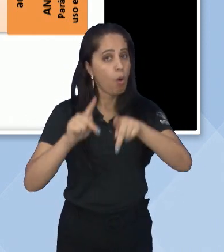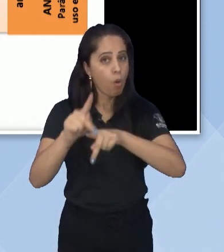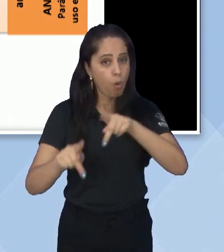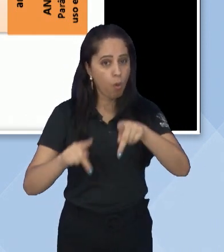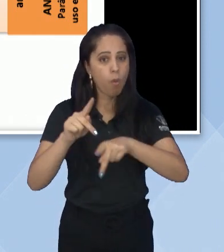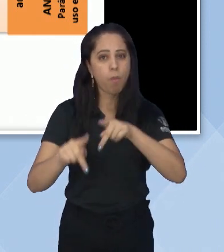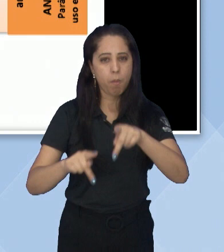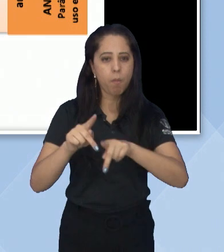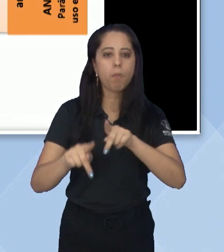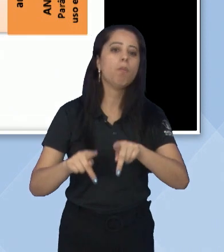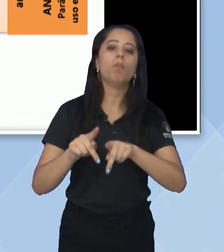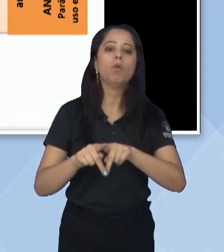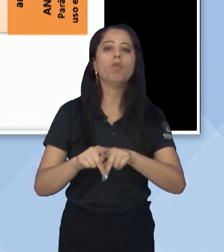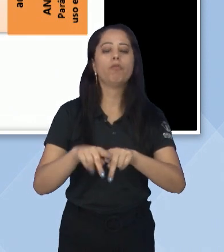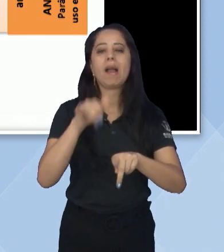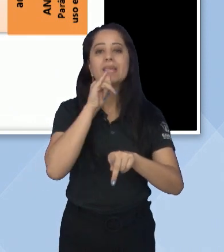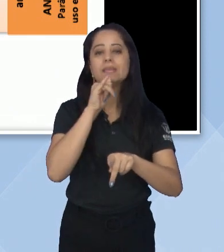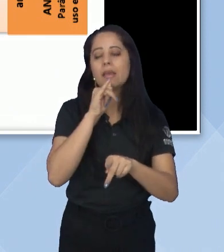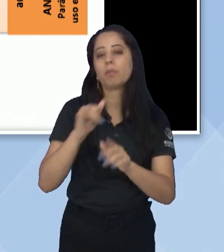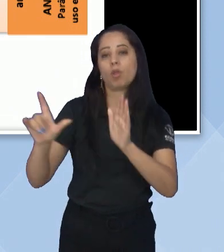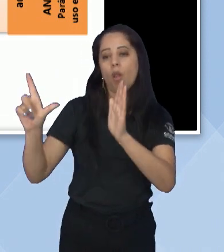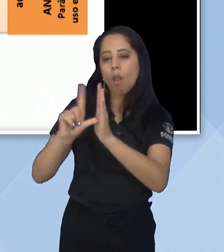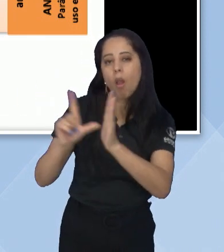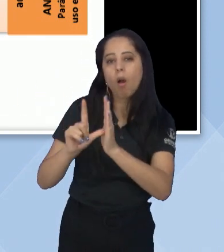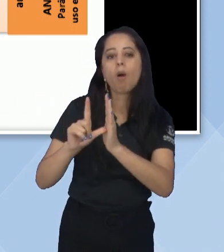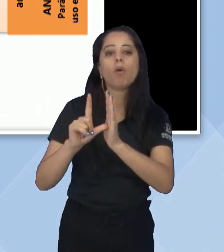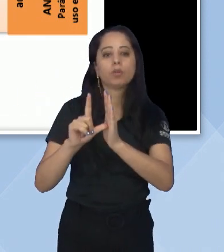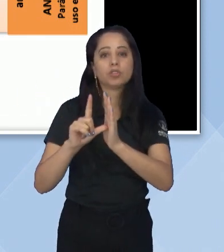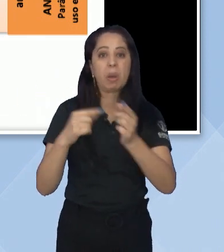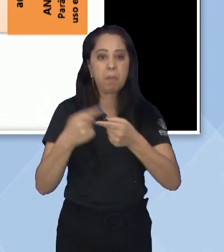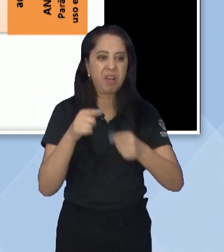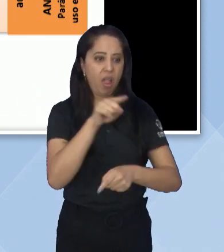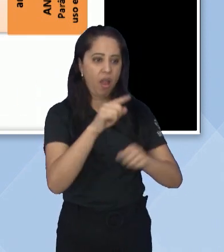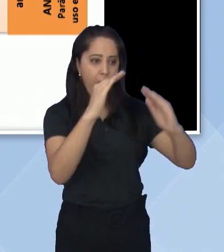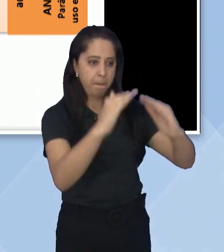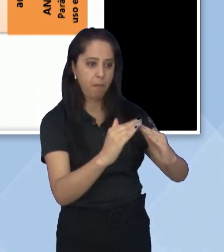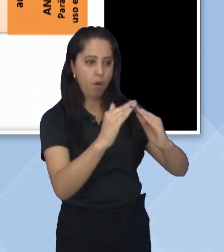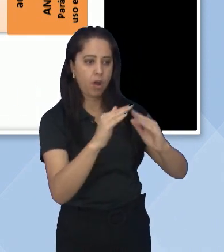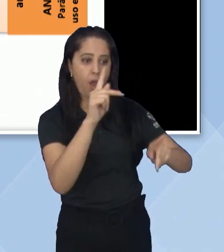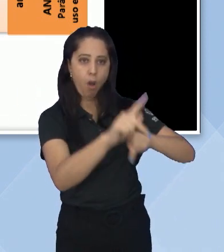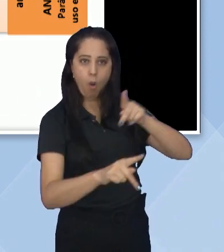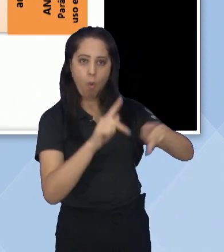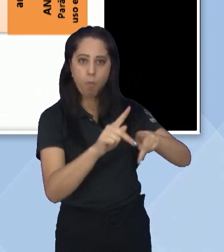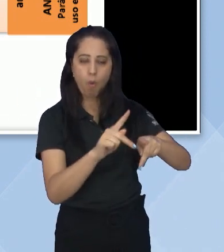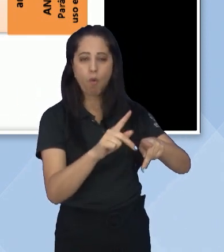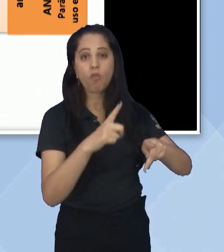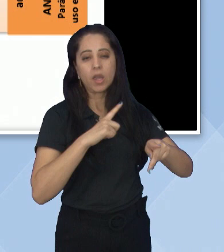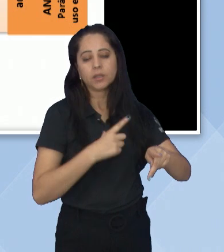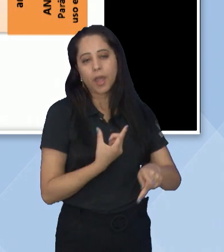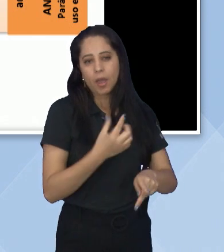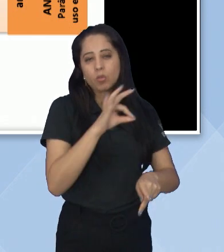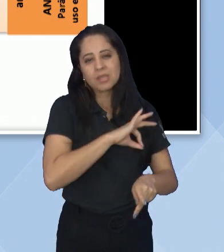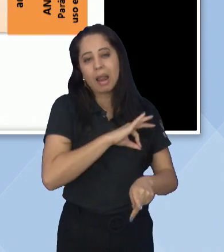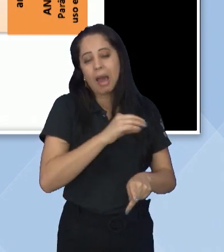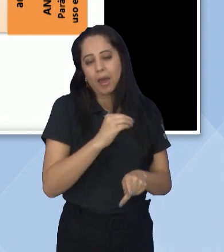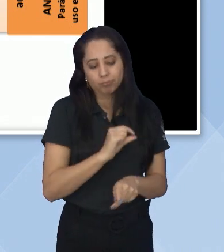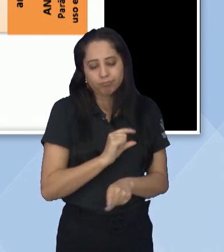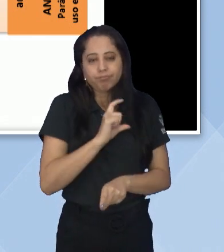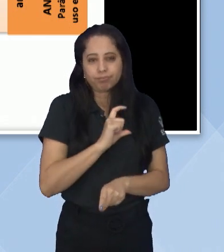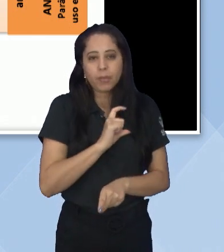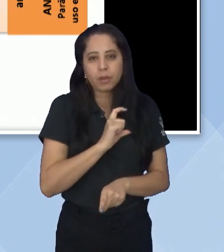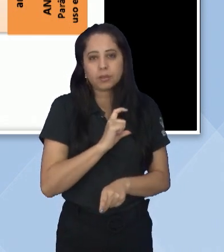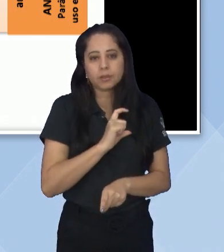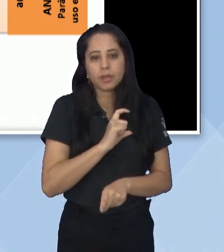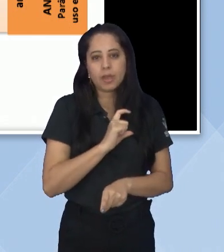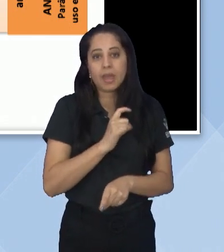entorno que lá já está com comércio com serviço porque você vai ter uma população ali que tem um poder aquisitivo um pouco maior e que ajuda